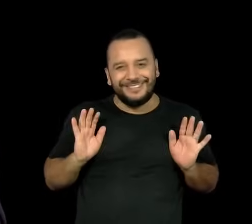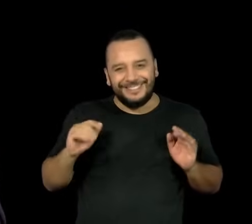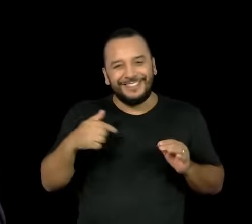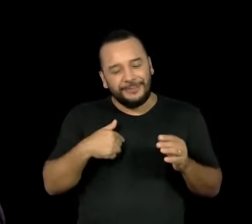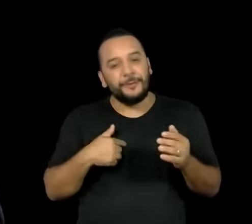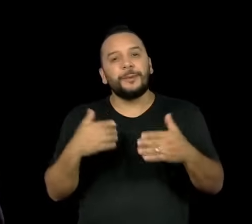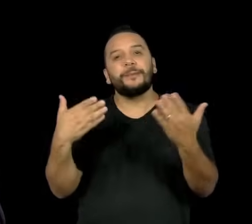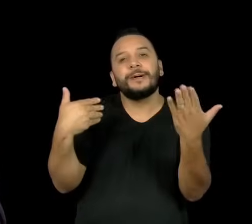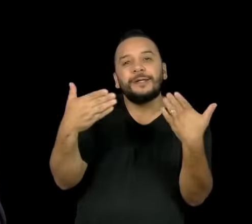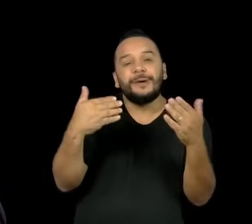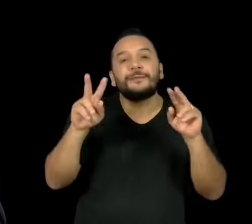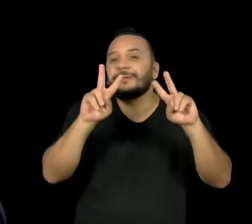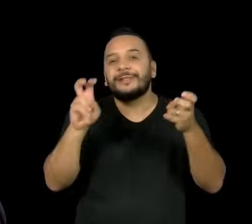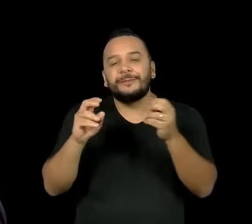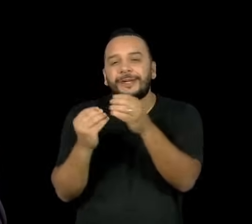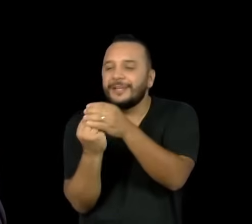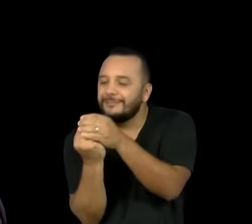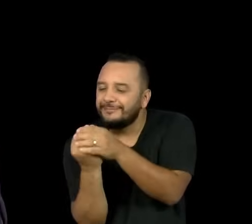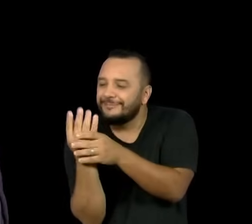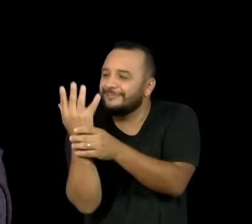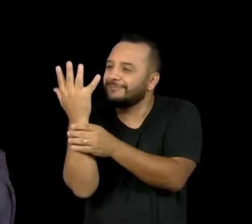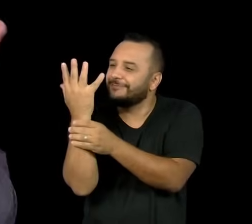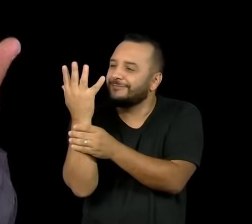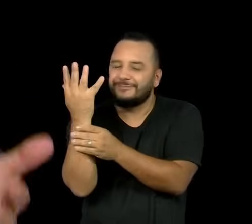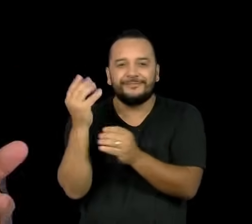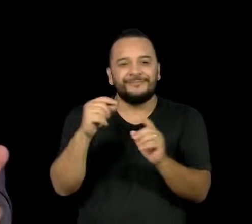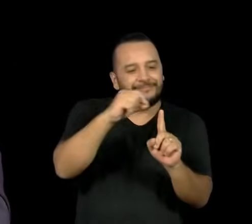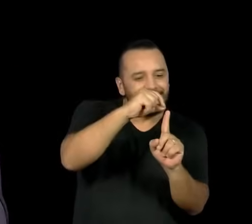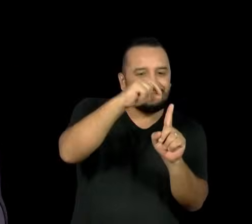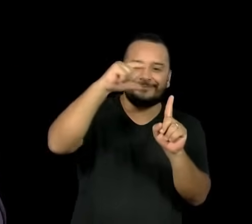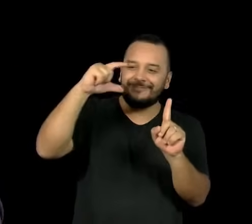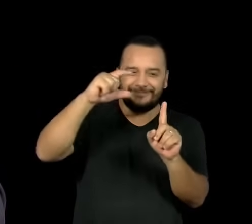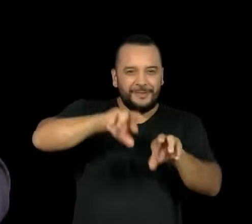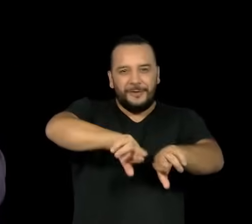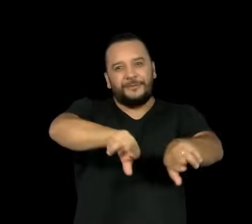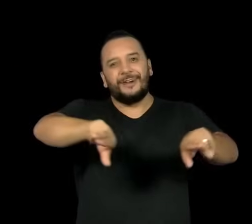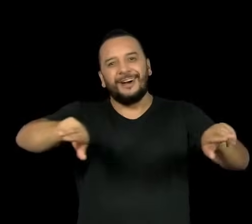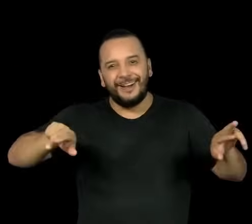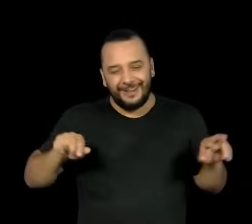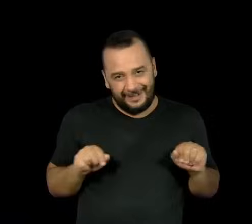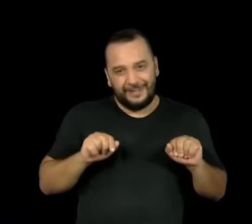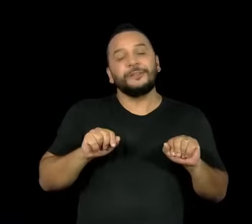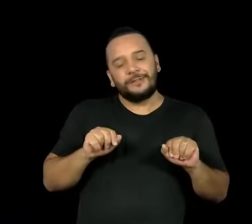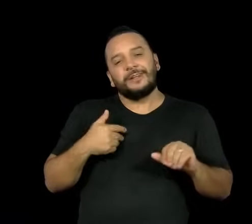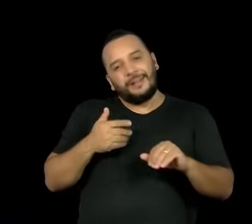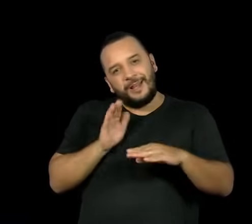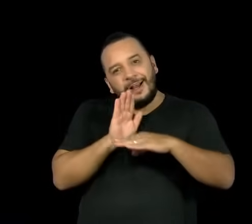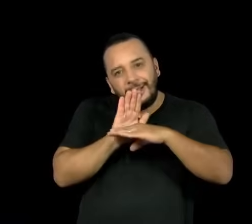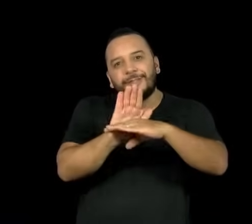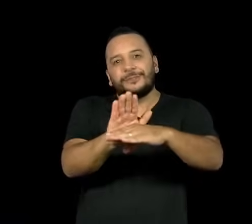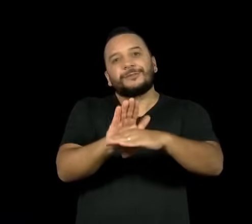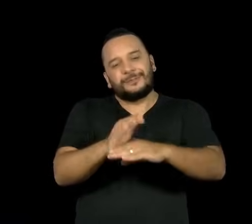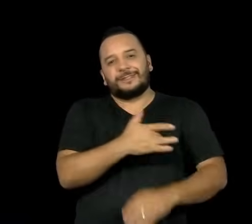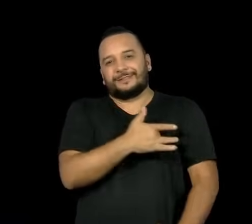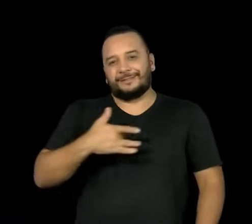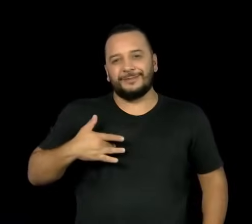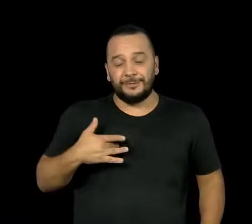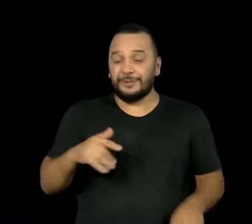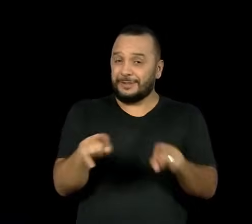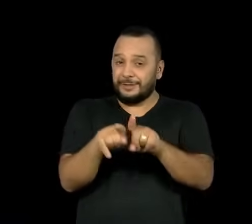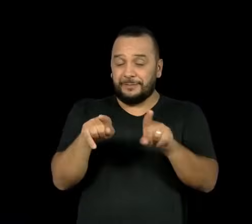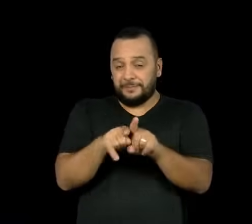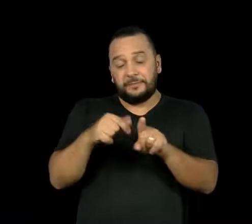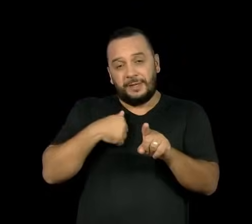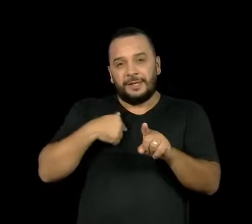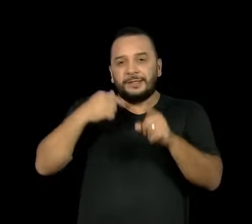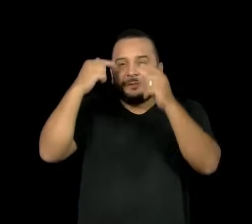comum, plantas. Nós vamos falar mais ainda da ayahuasca e outras plantas medicinais que podem mudar a nossa visão da